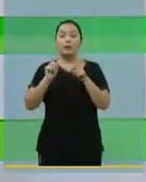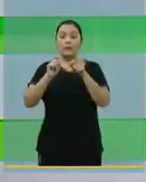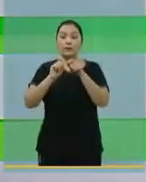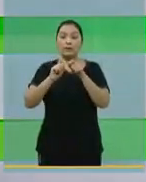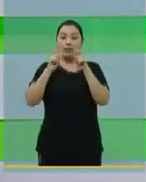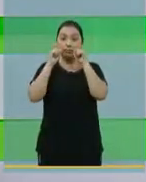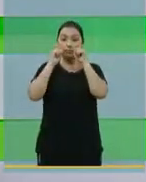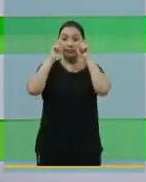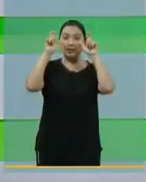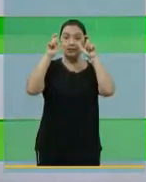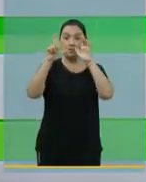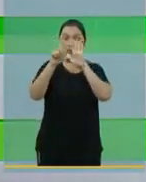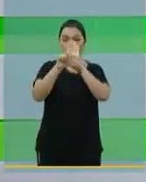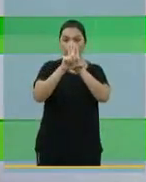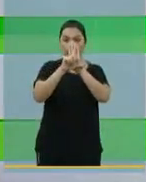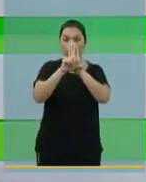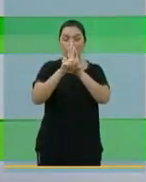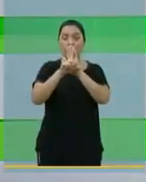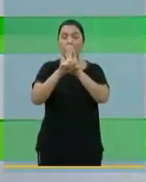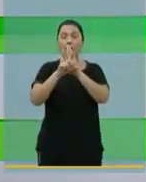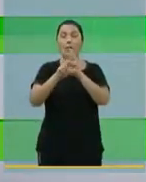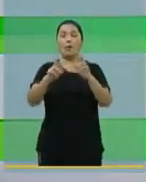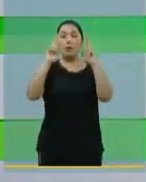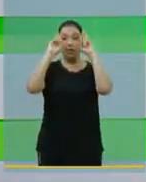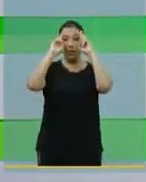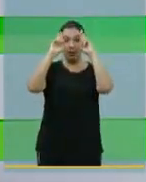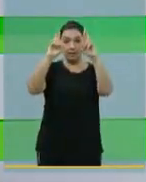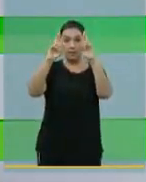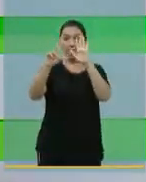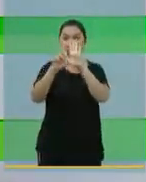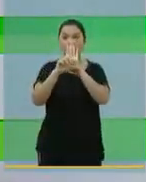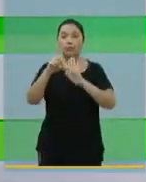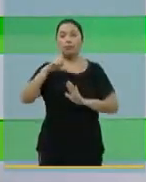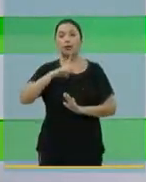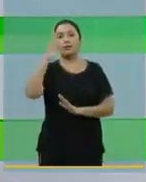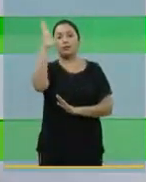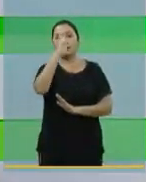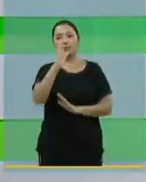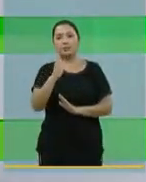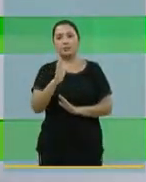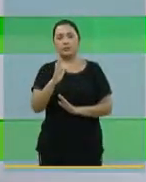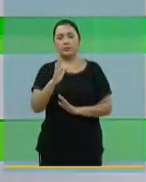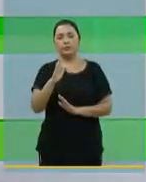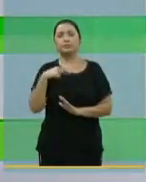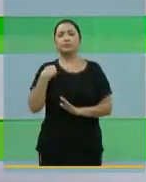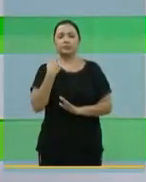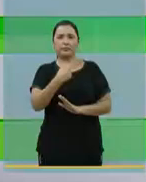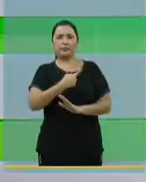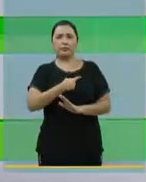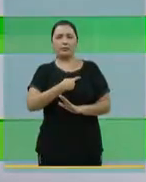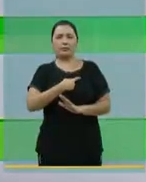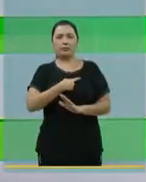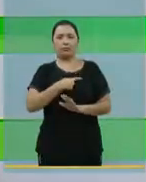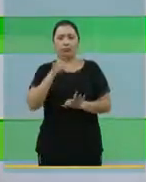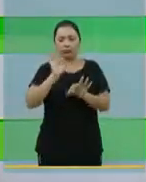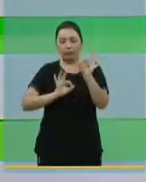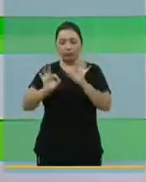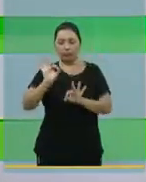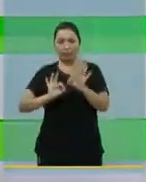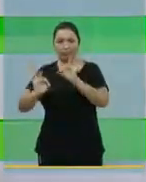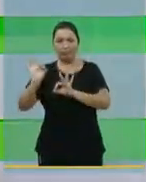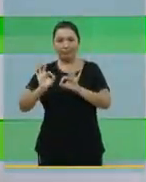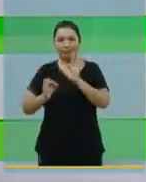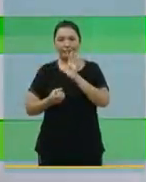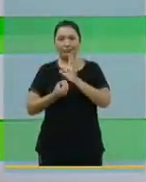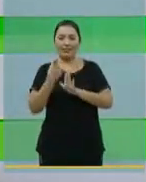que o respeito à lei ocorra no brasil nós elaboramos a lei muitas vezes bem